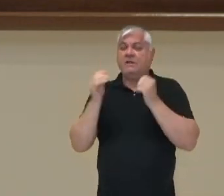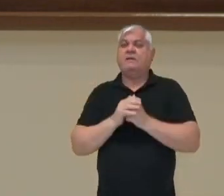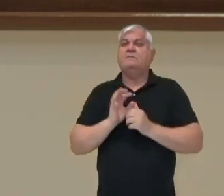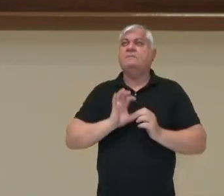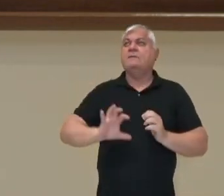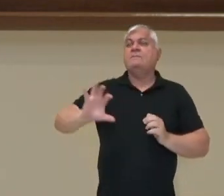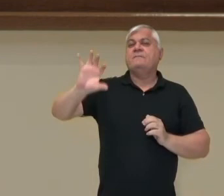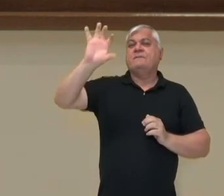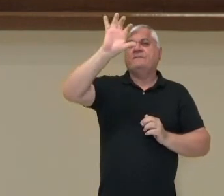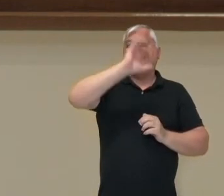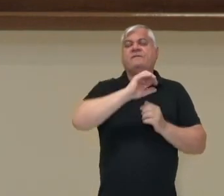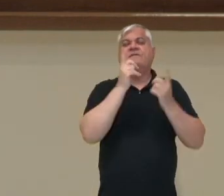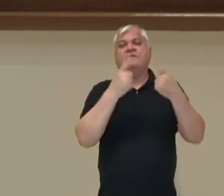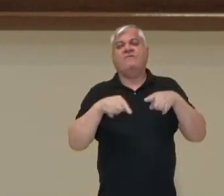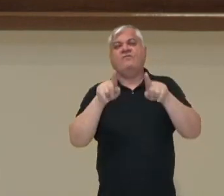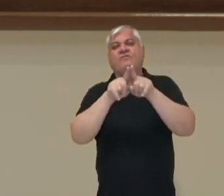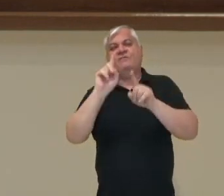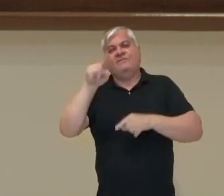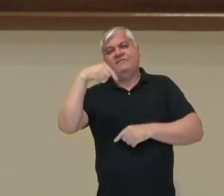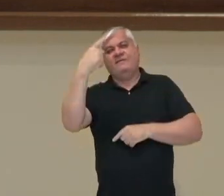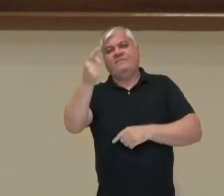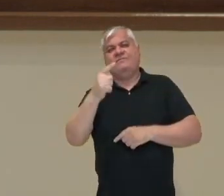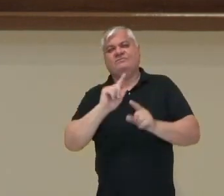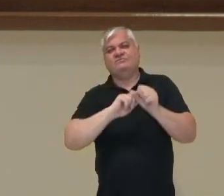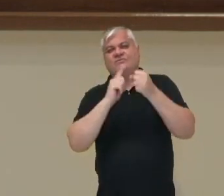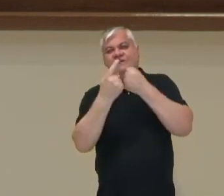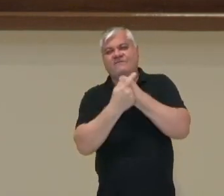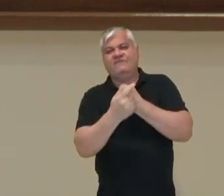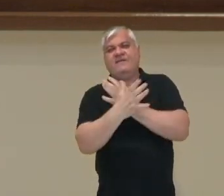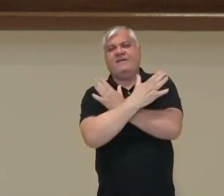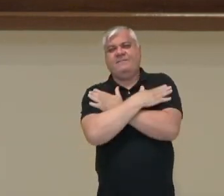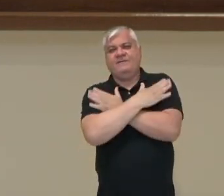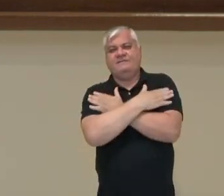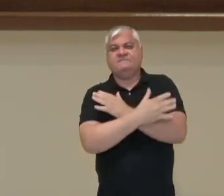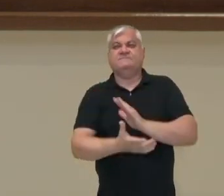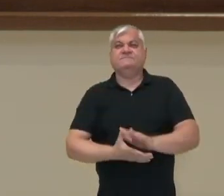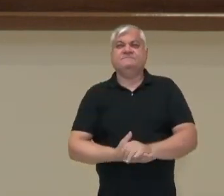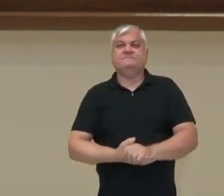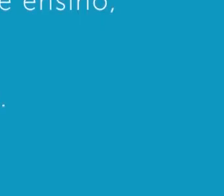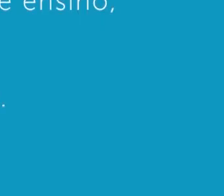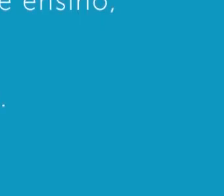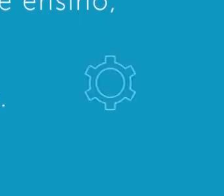com outras partes do Brasil, e voltamos numa próxima aula com mais geografia. Um abraço a todos!